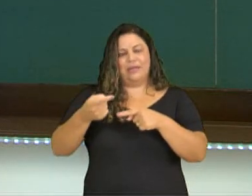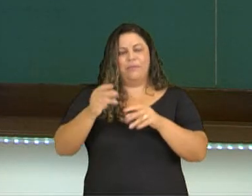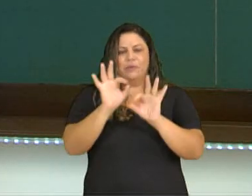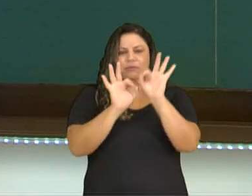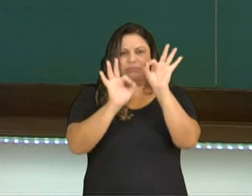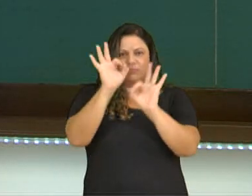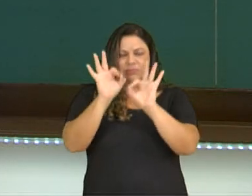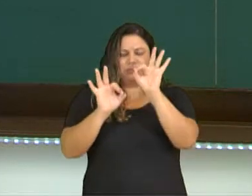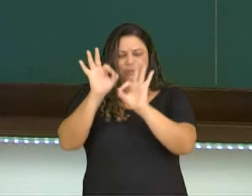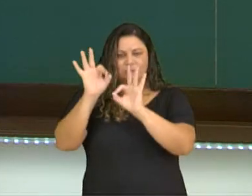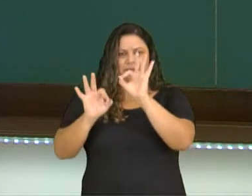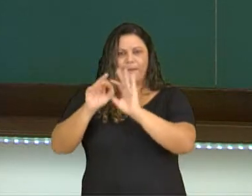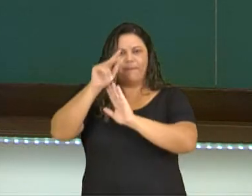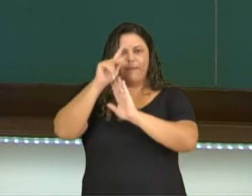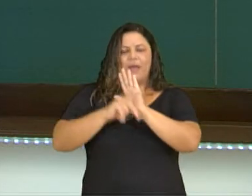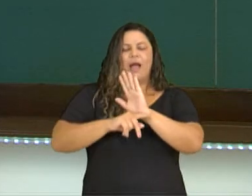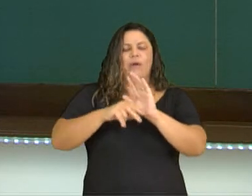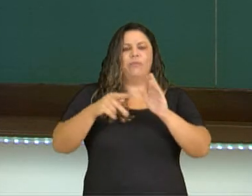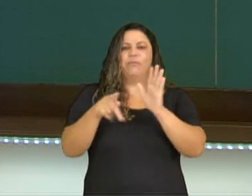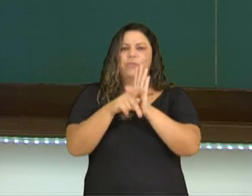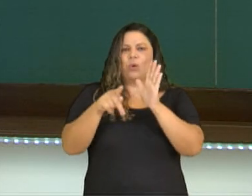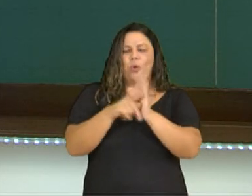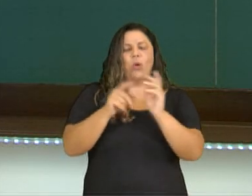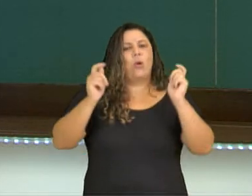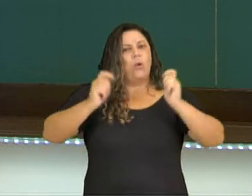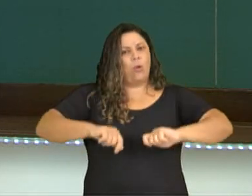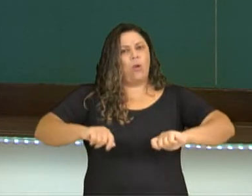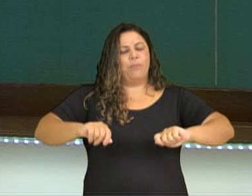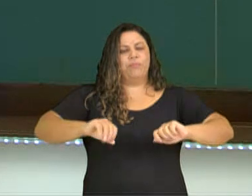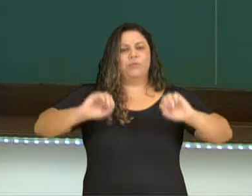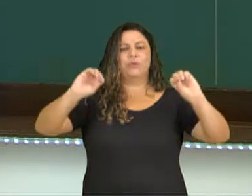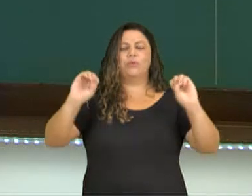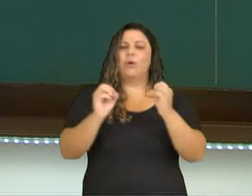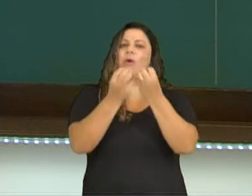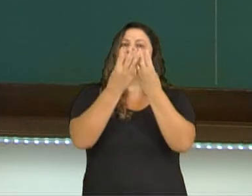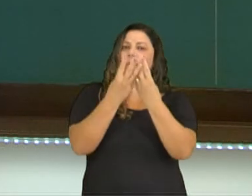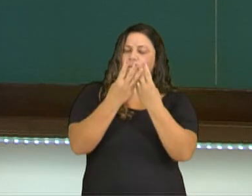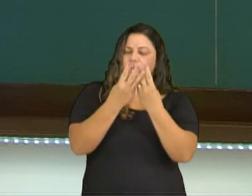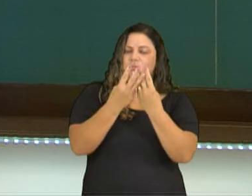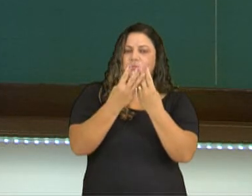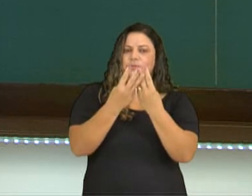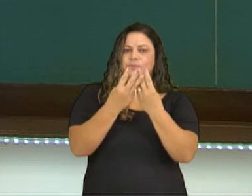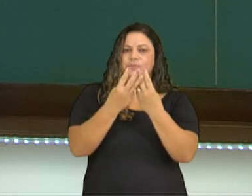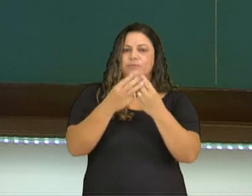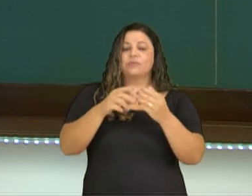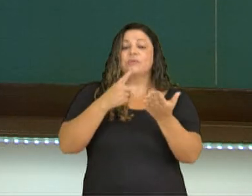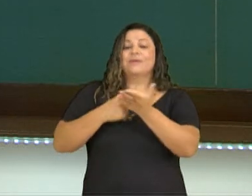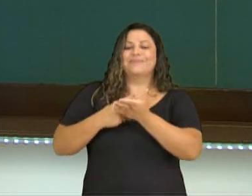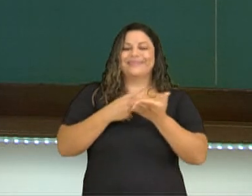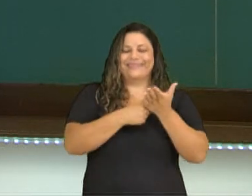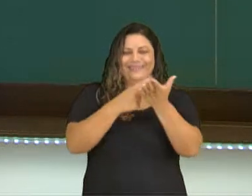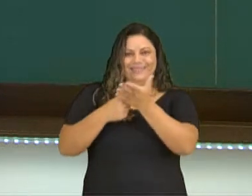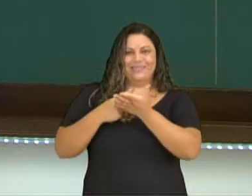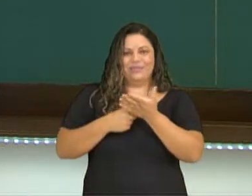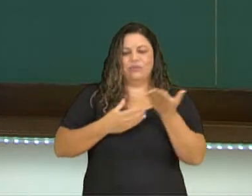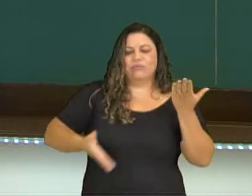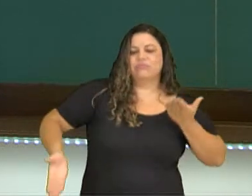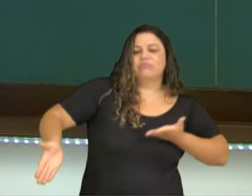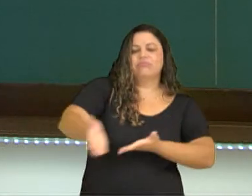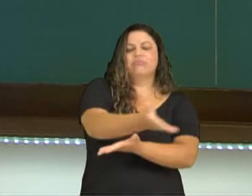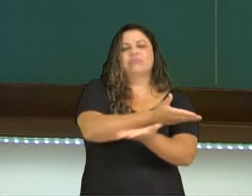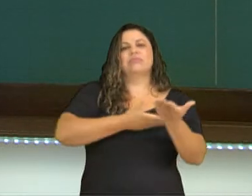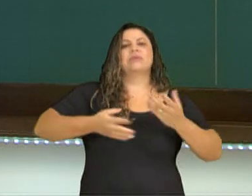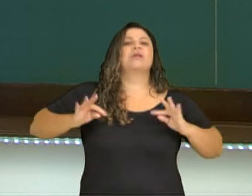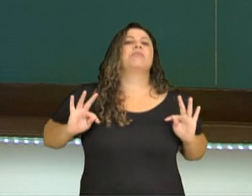da Declaração Universal dos Direitos Humanos, né, como uma tentativa de estabelecer um pacto de normas de convivência para